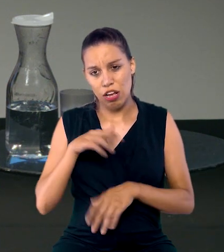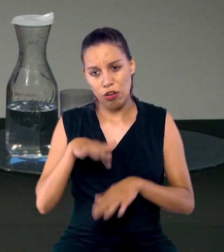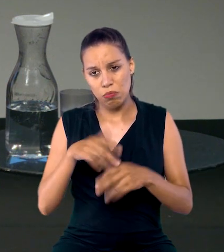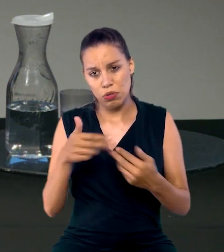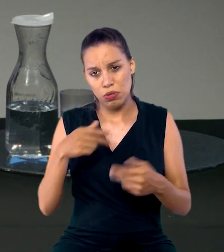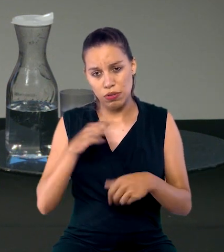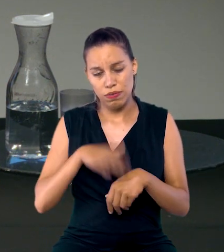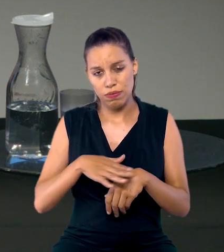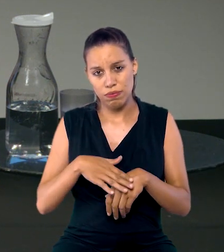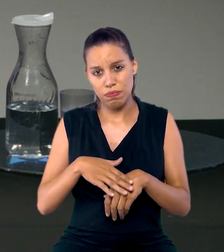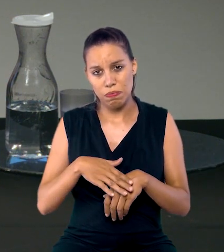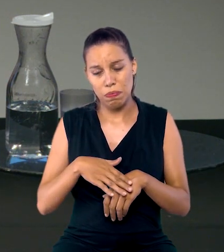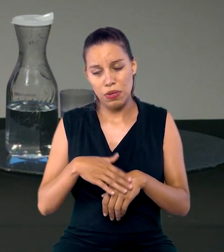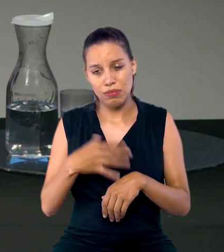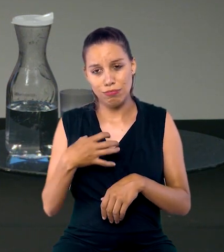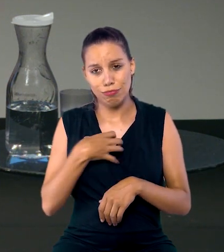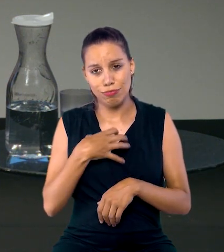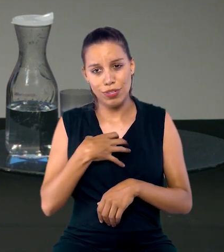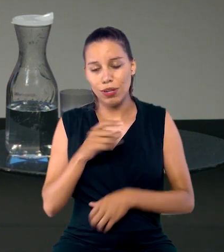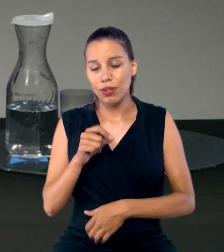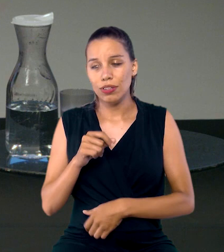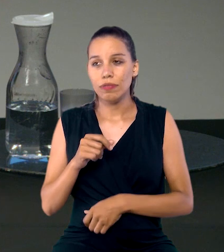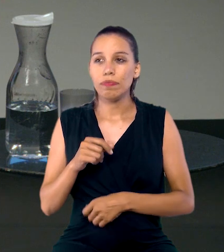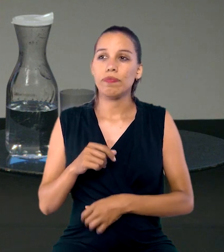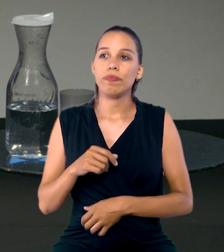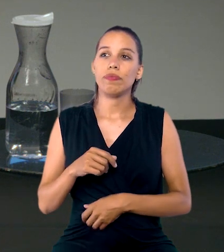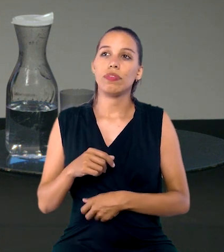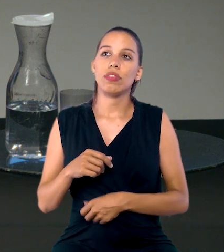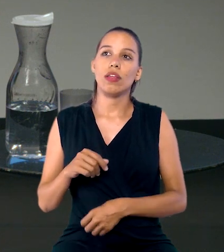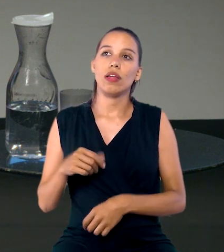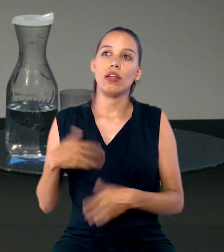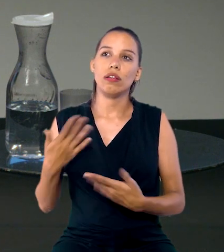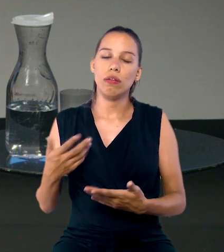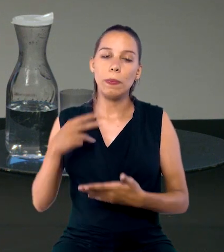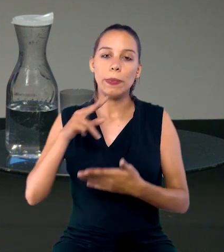mais sentido trazer para cá, ler para mim,